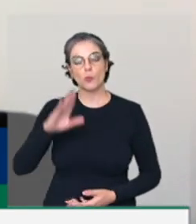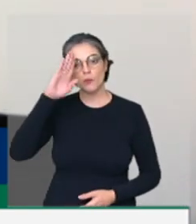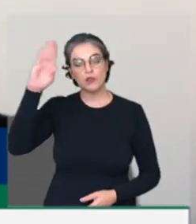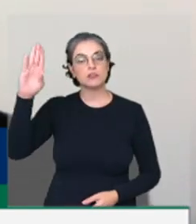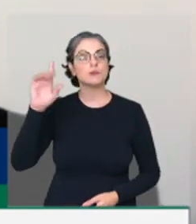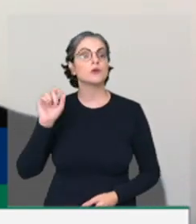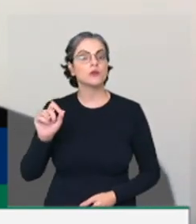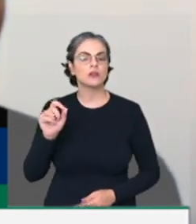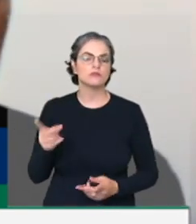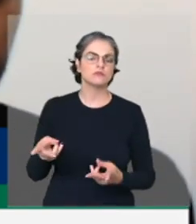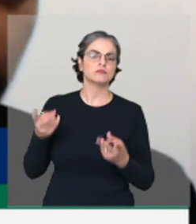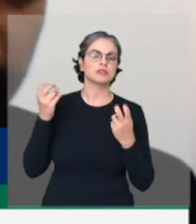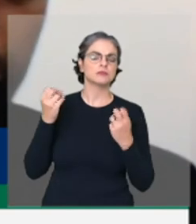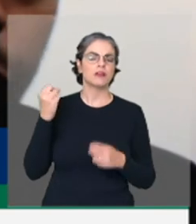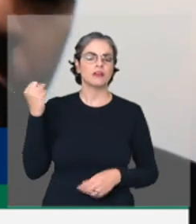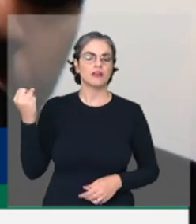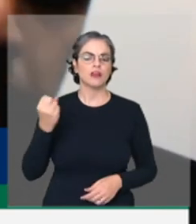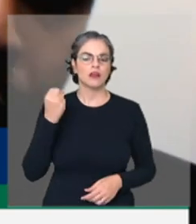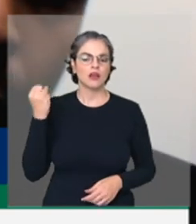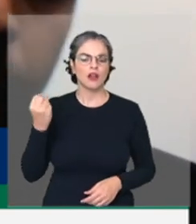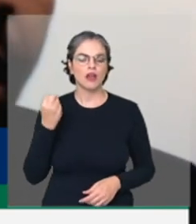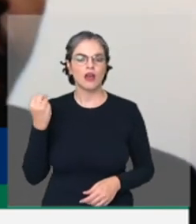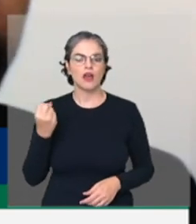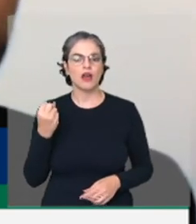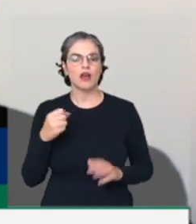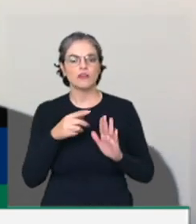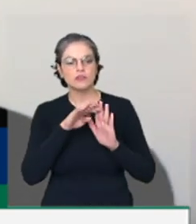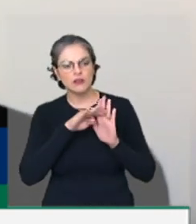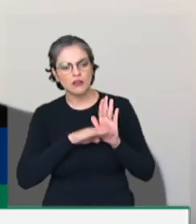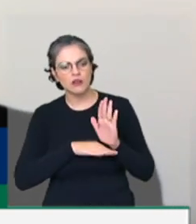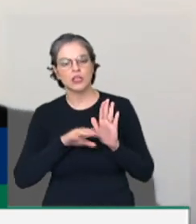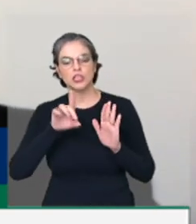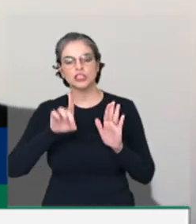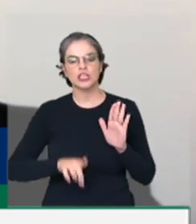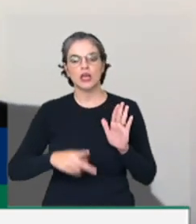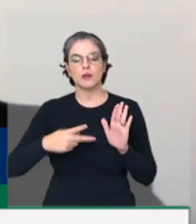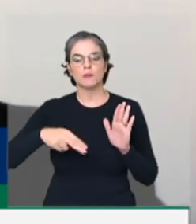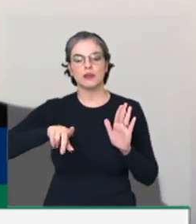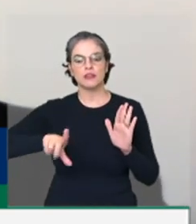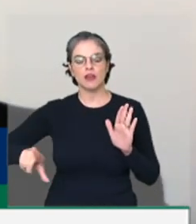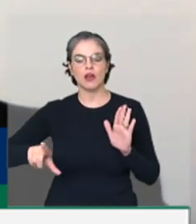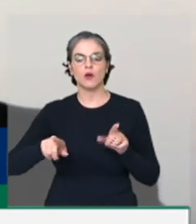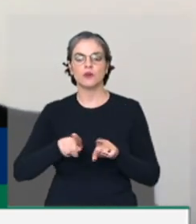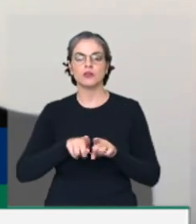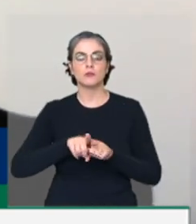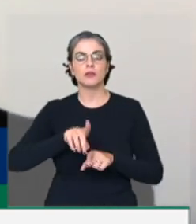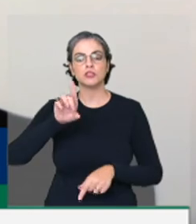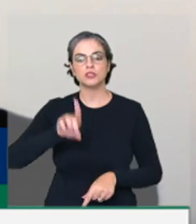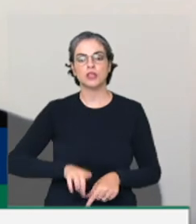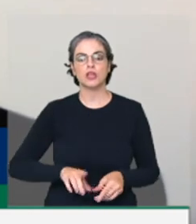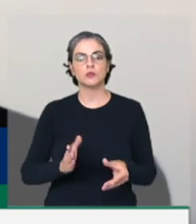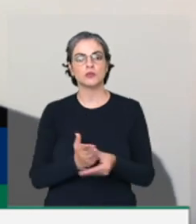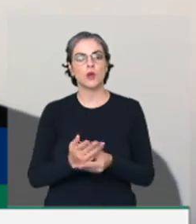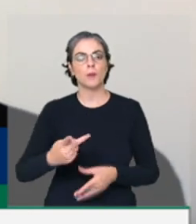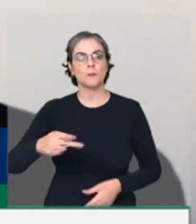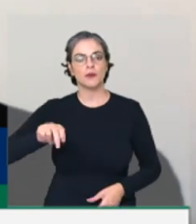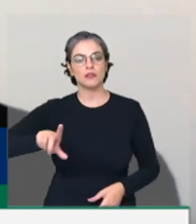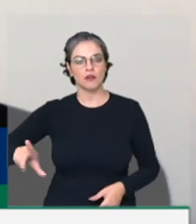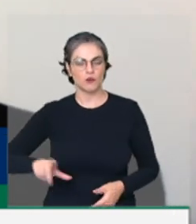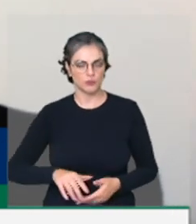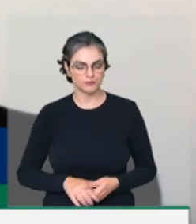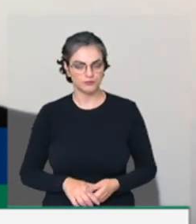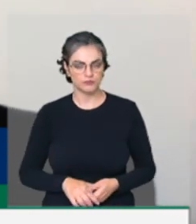a gravidade dos institutos esculpidos no direito penal e no direito penal processual. Há que se